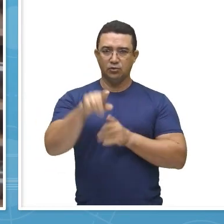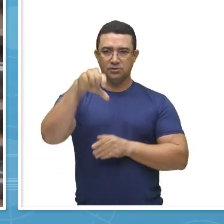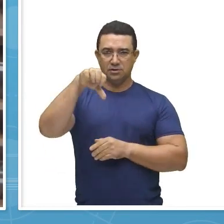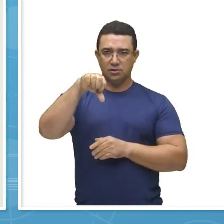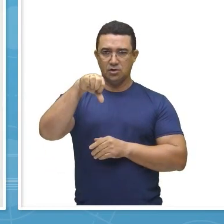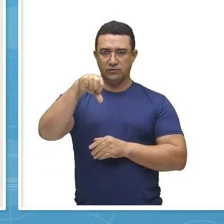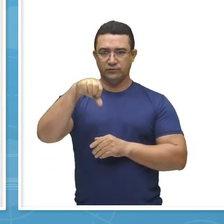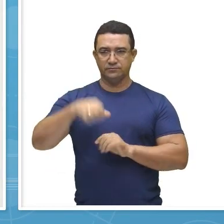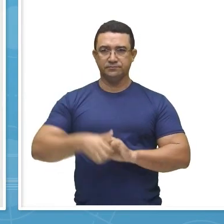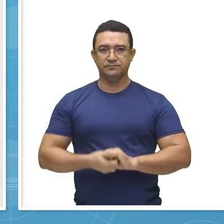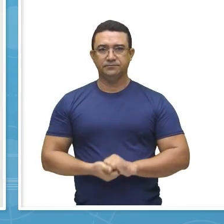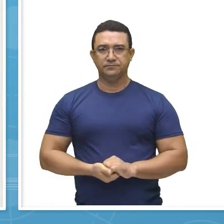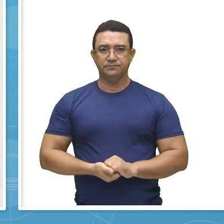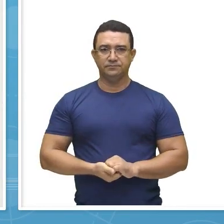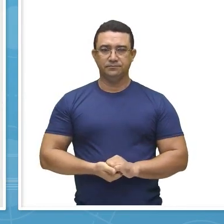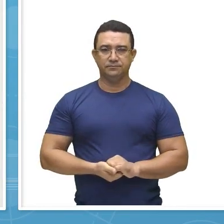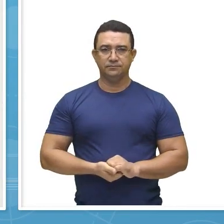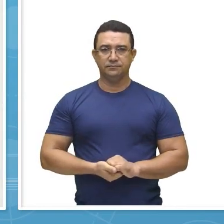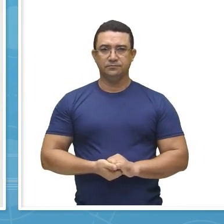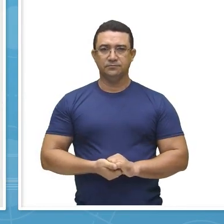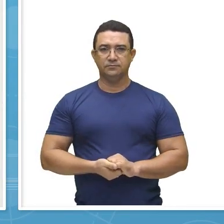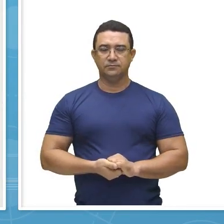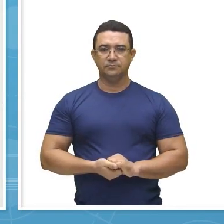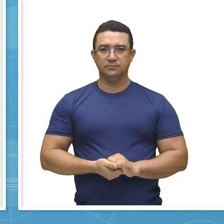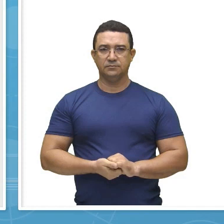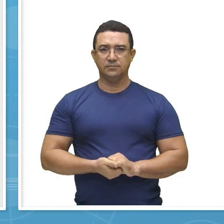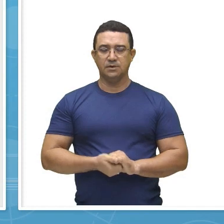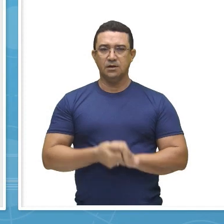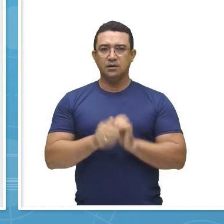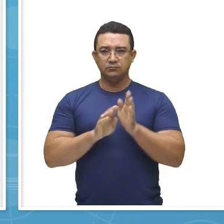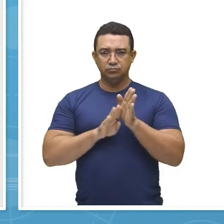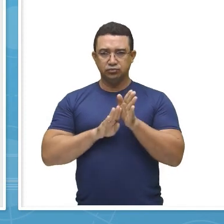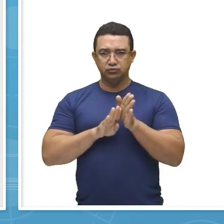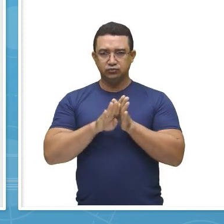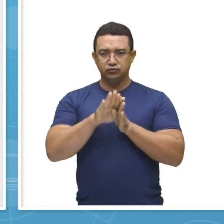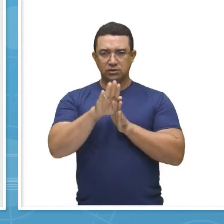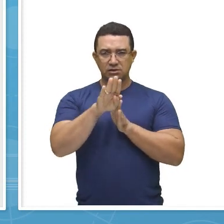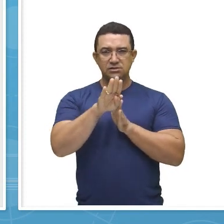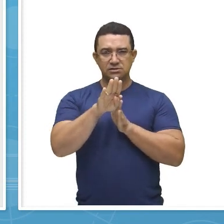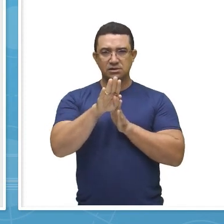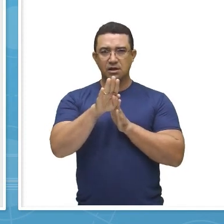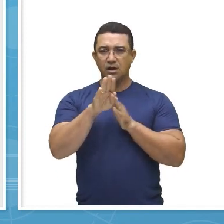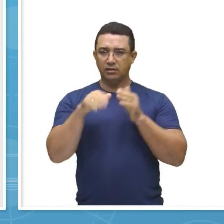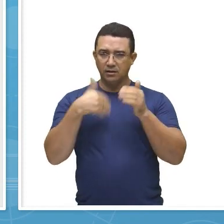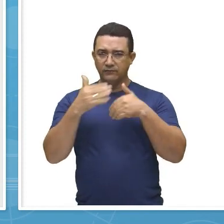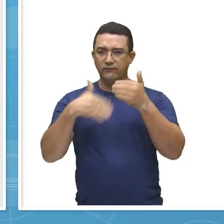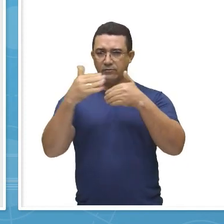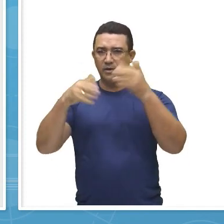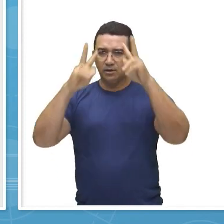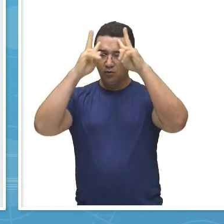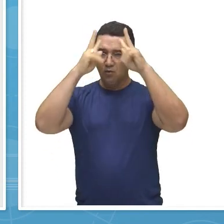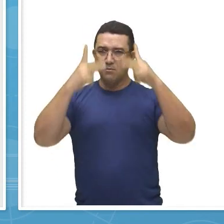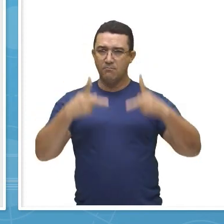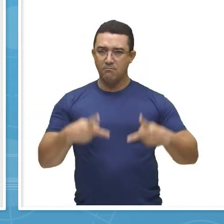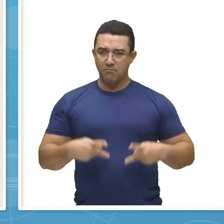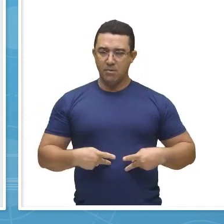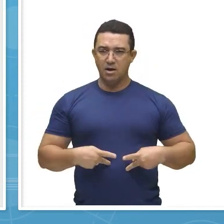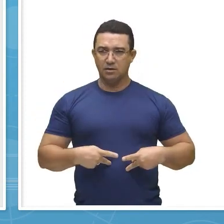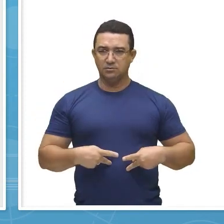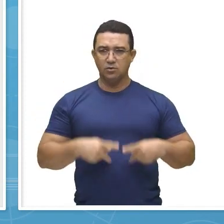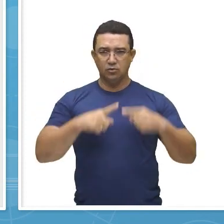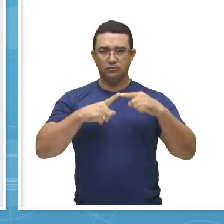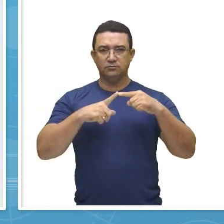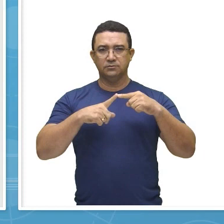9. Olha só na nossa questão, que diz o seguinte, né? A gente falou ainda agora sobre IDH. Então, o Índice